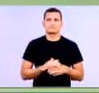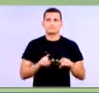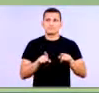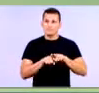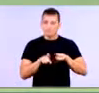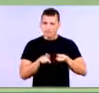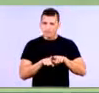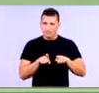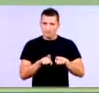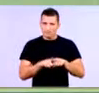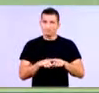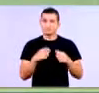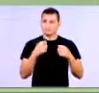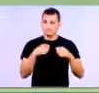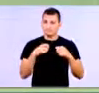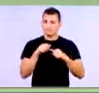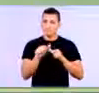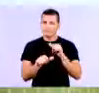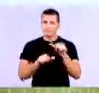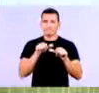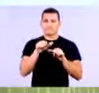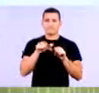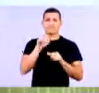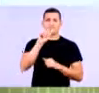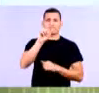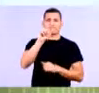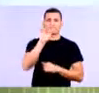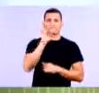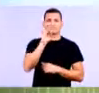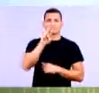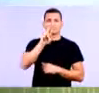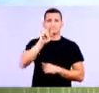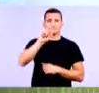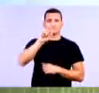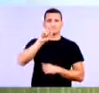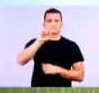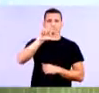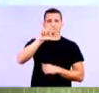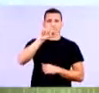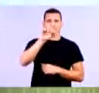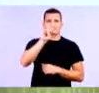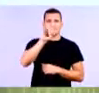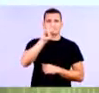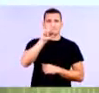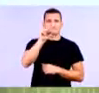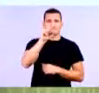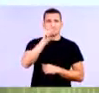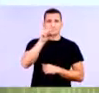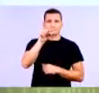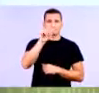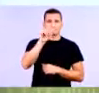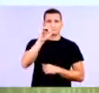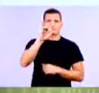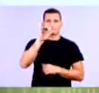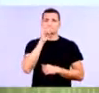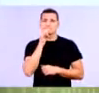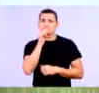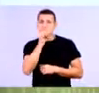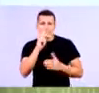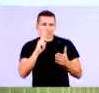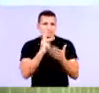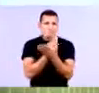manter atualizado, ou seja, aconteceu um incidente, ele deve ser devidamente